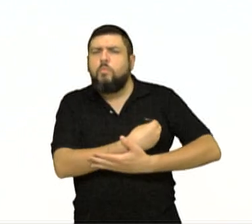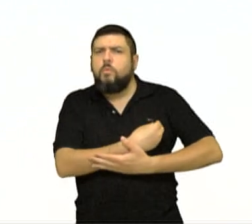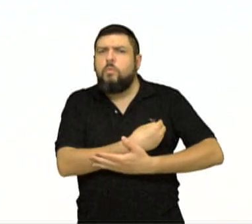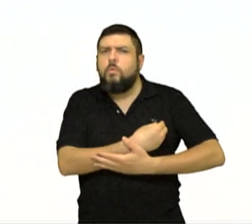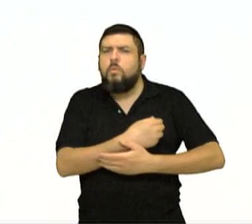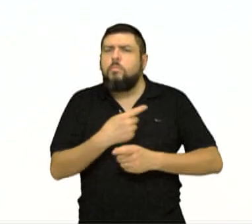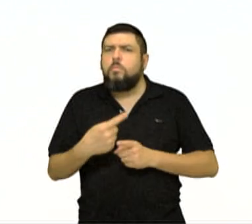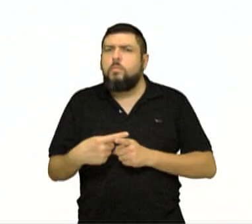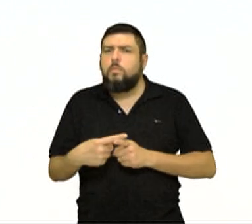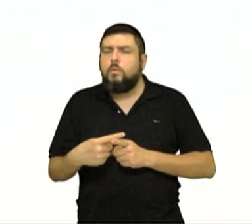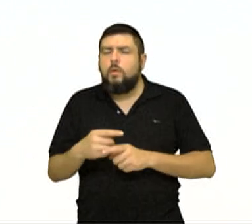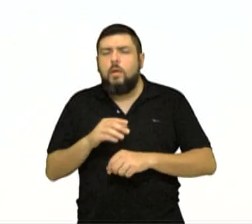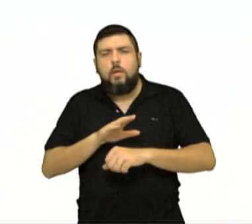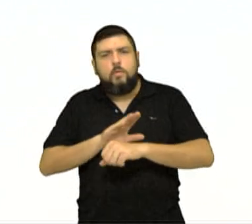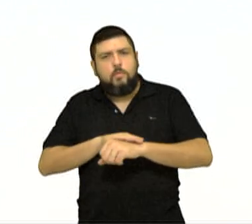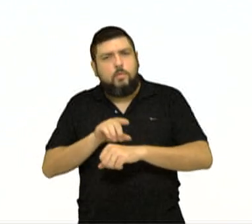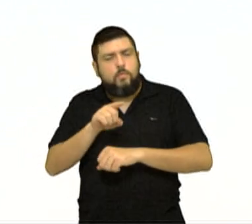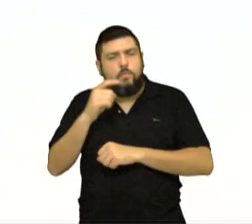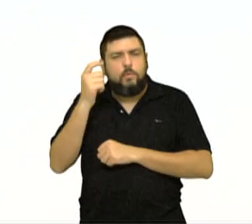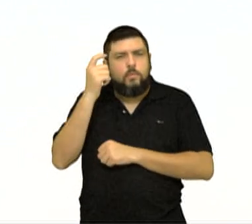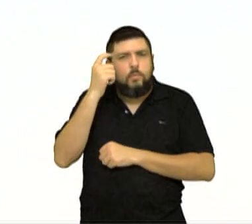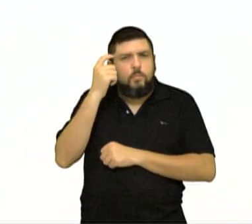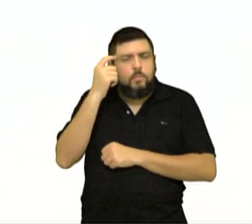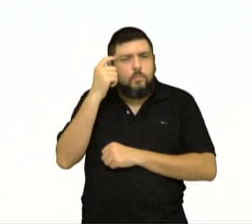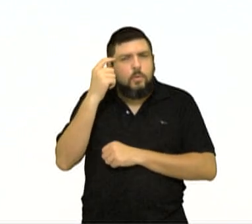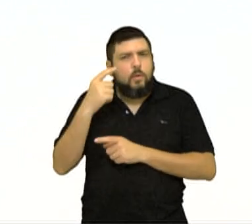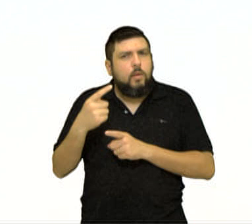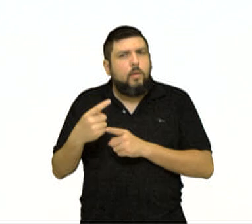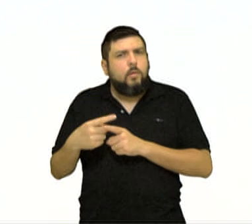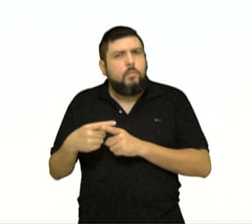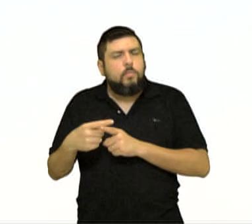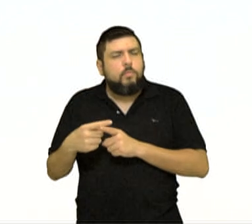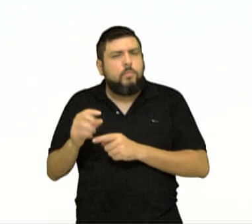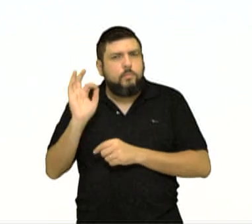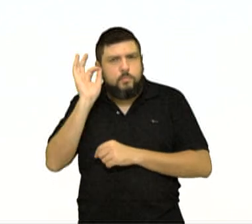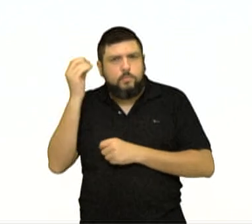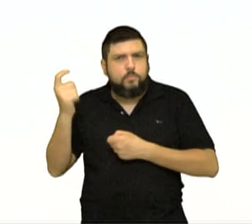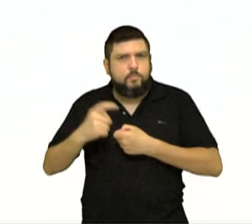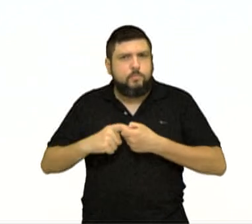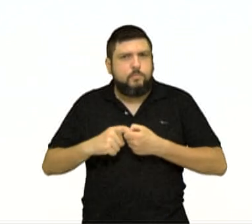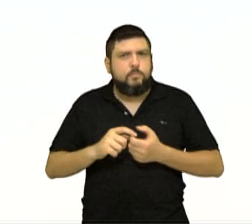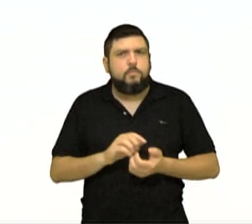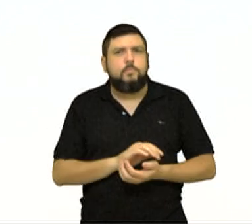pensarem, é tranquilo, mas precisa dar uma pensadinha, raciocinar a respeito do que a gente falou e a gente já volta.